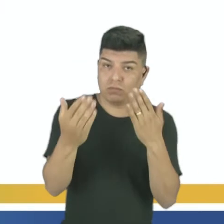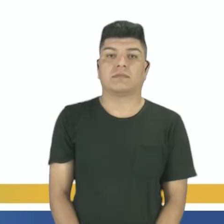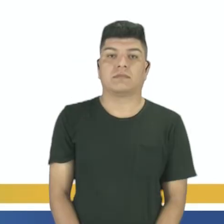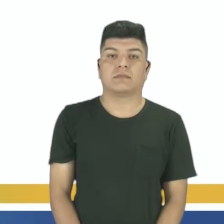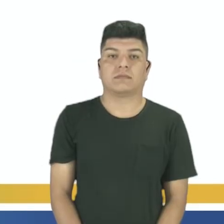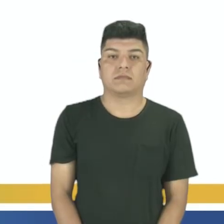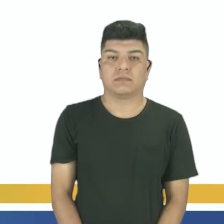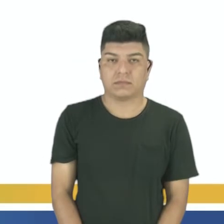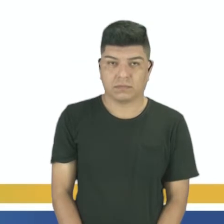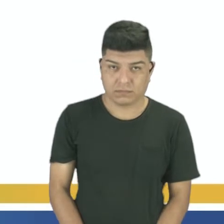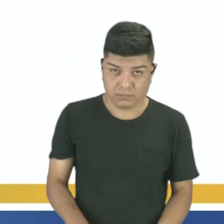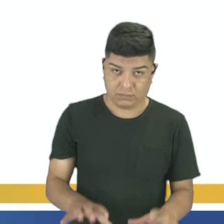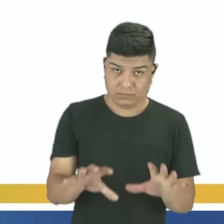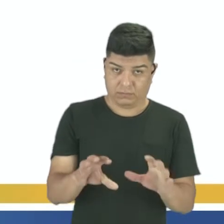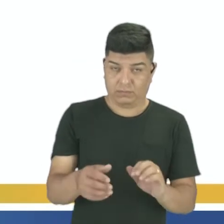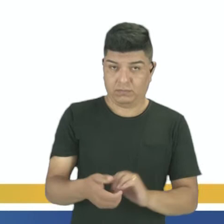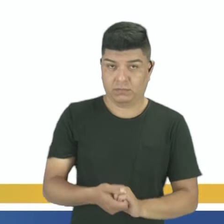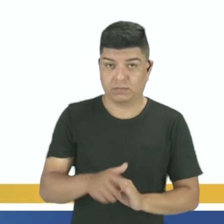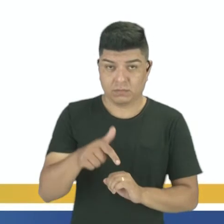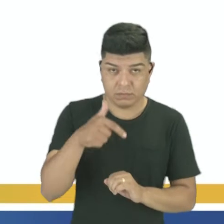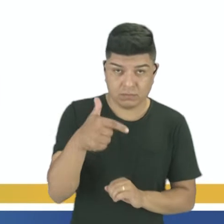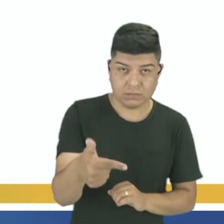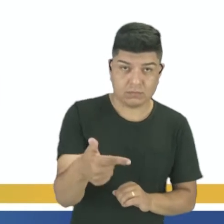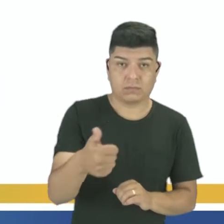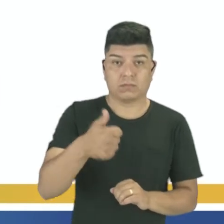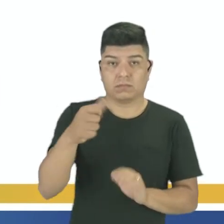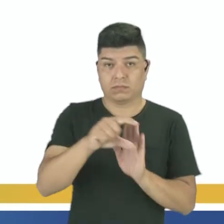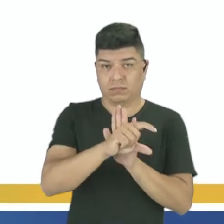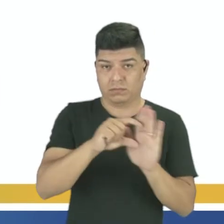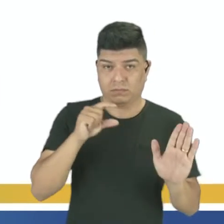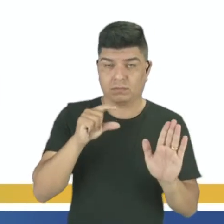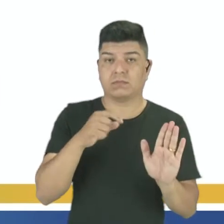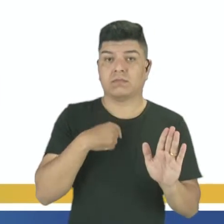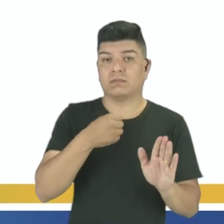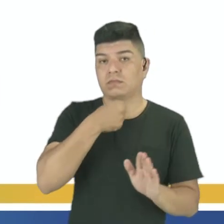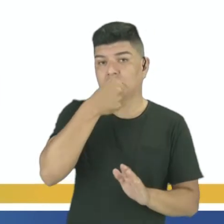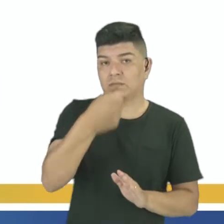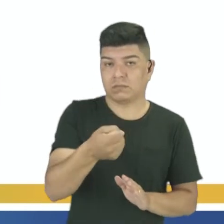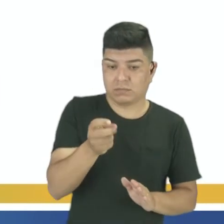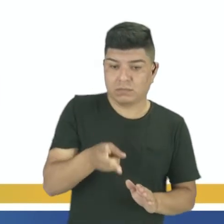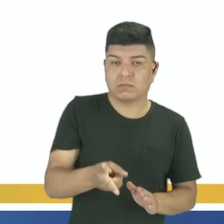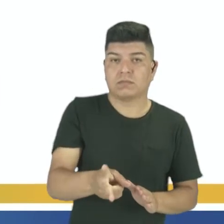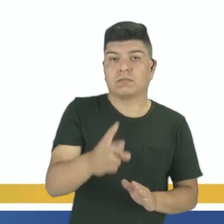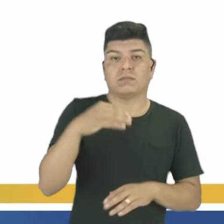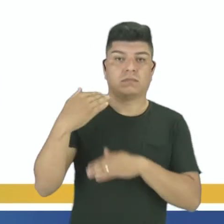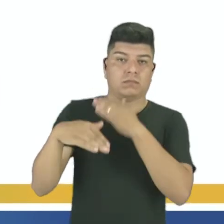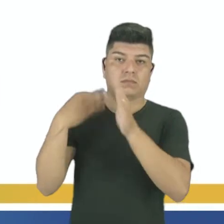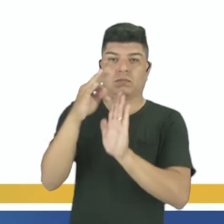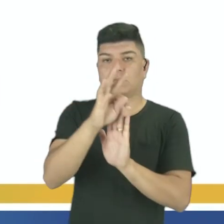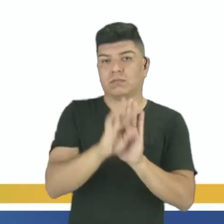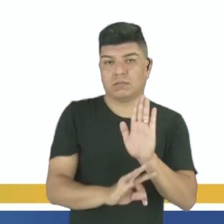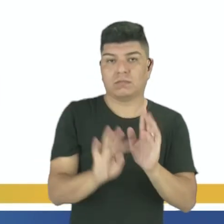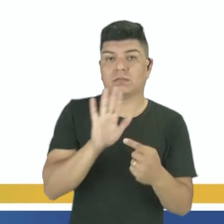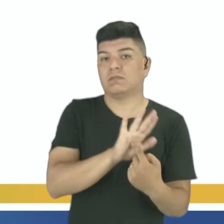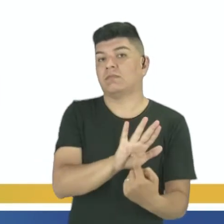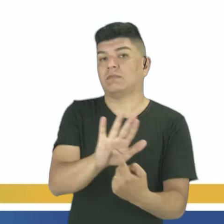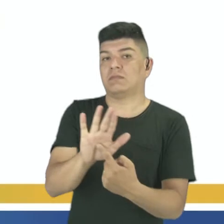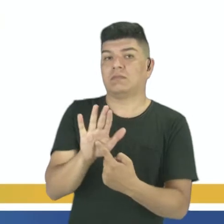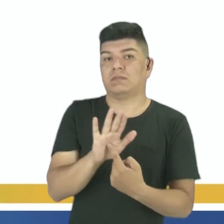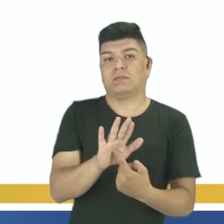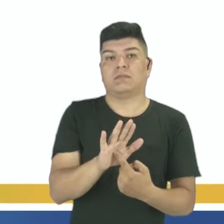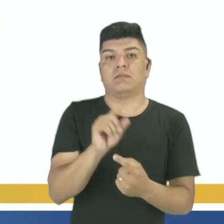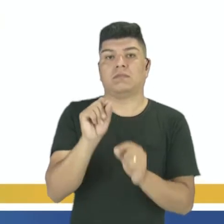news. Então, logo após os primeiros parágrafos, o repórter segue o desenvolvimento do texto mencionando